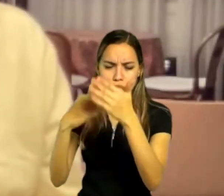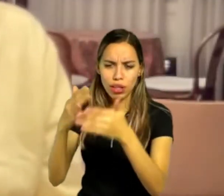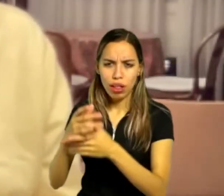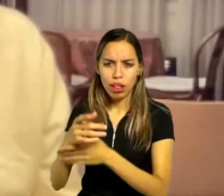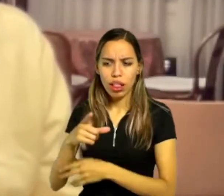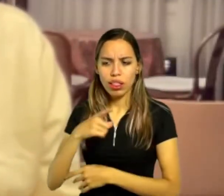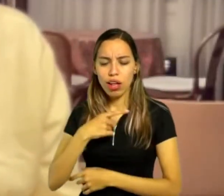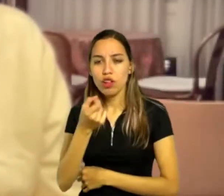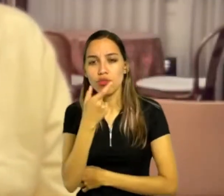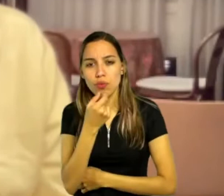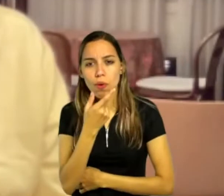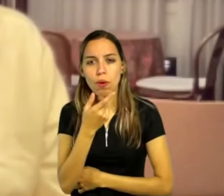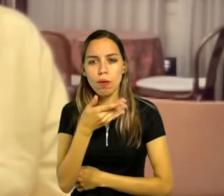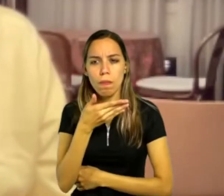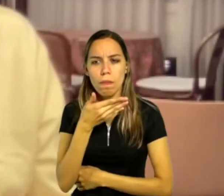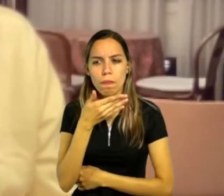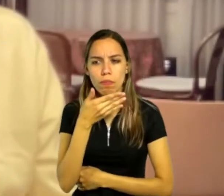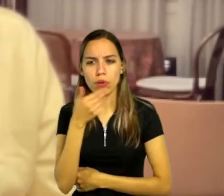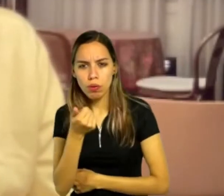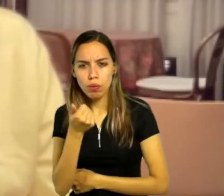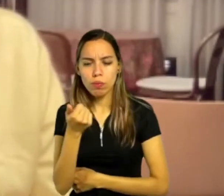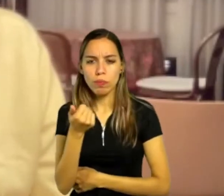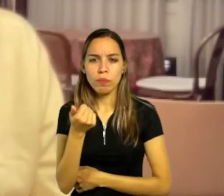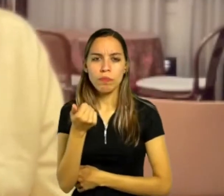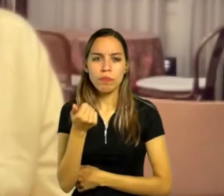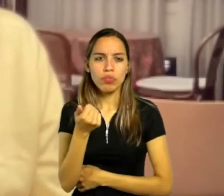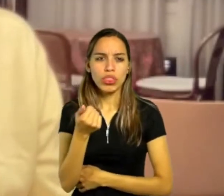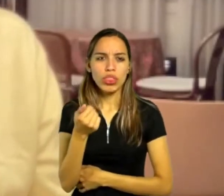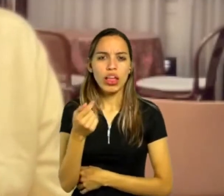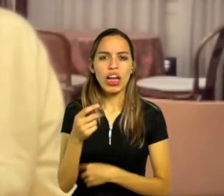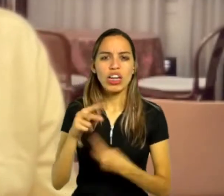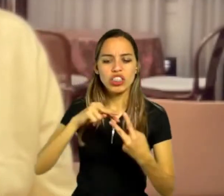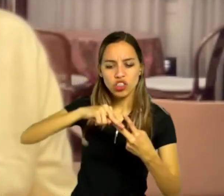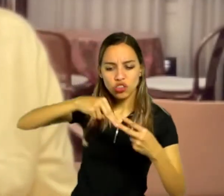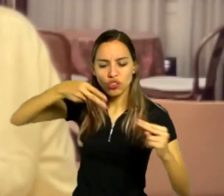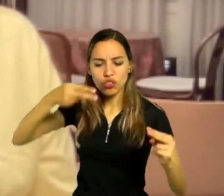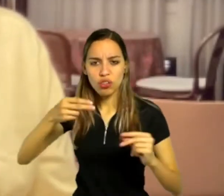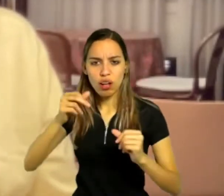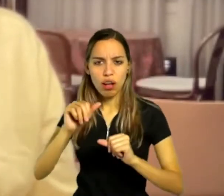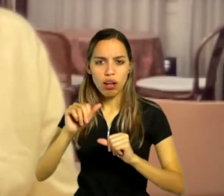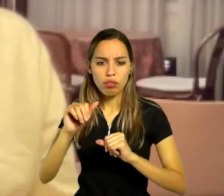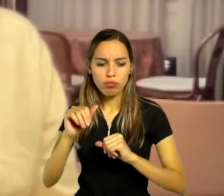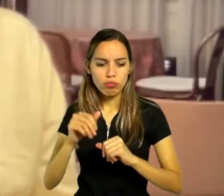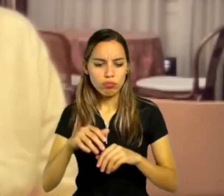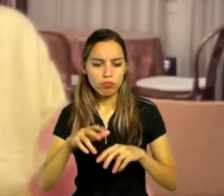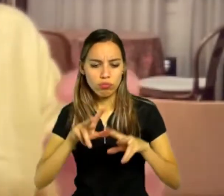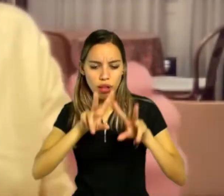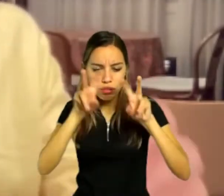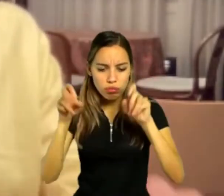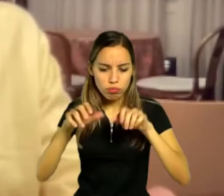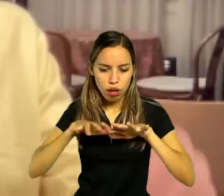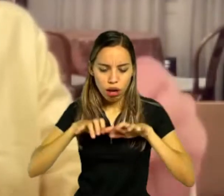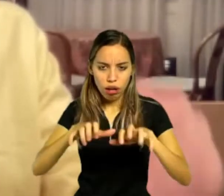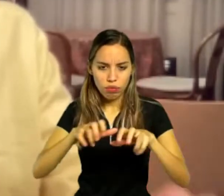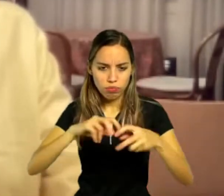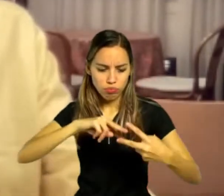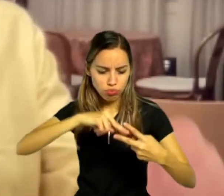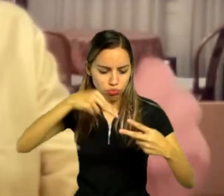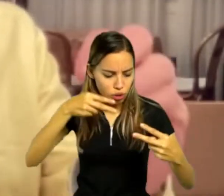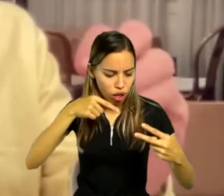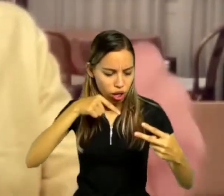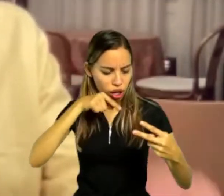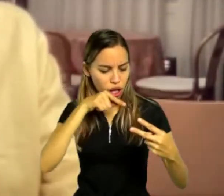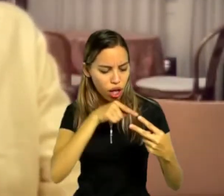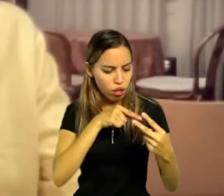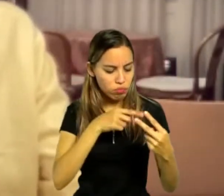avanços da genética no câncer, né? Quando o câncer passou a ser entendido como uma doença que acontece nos